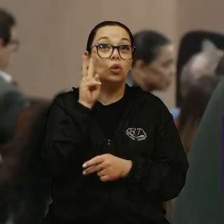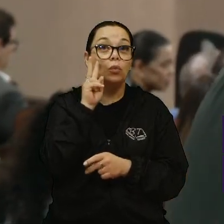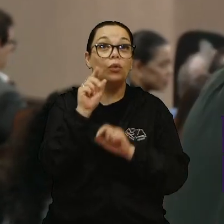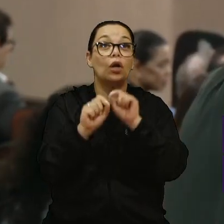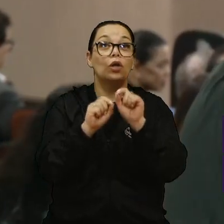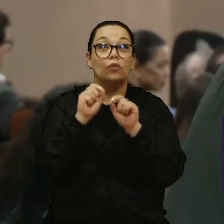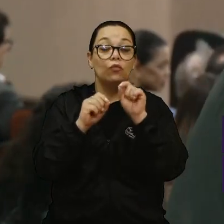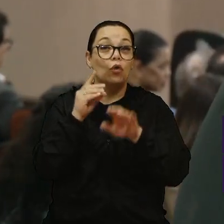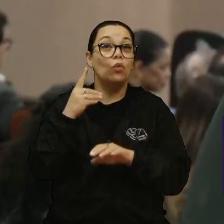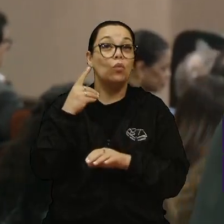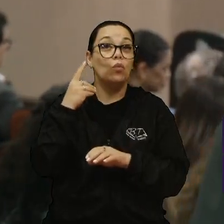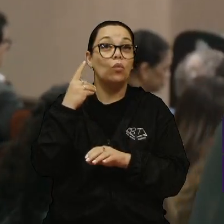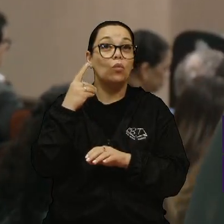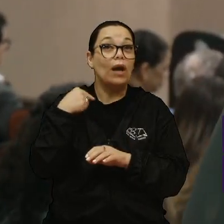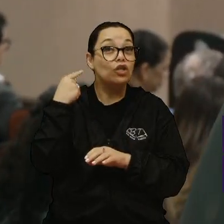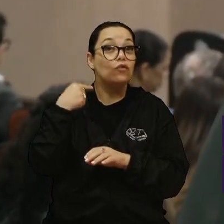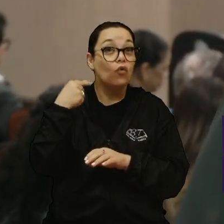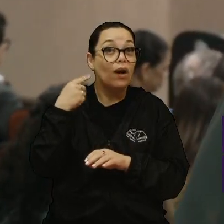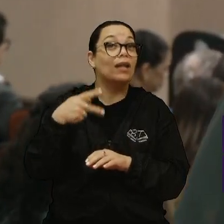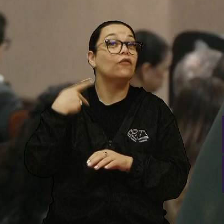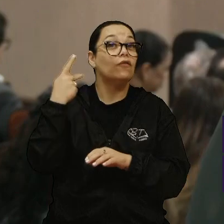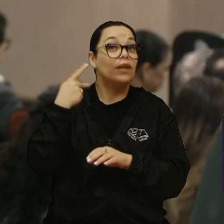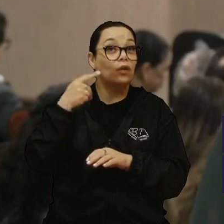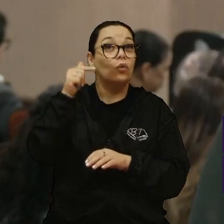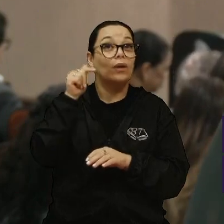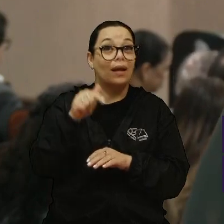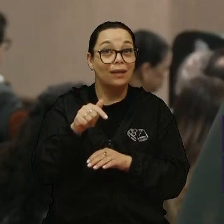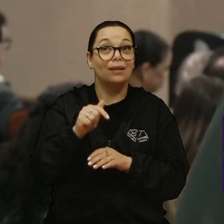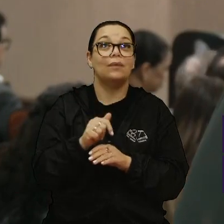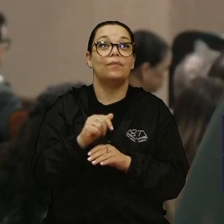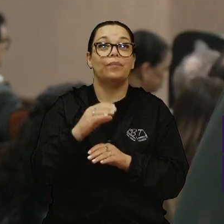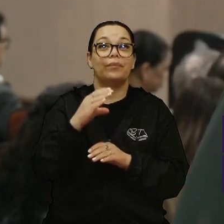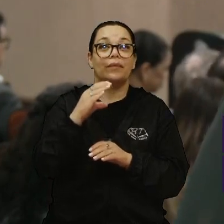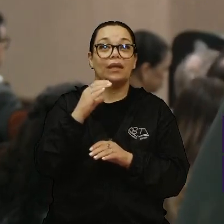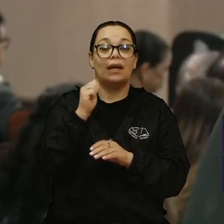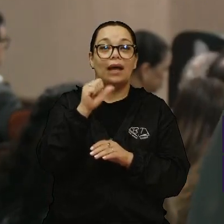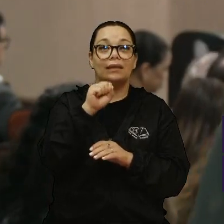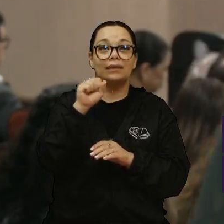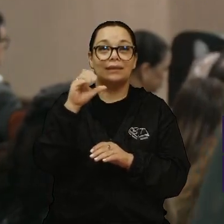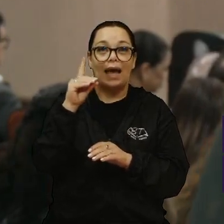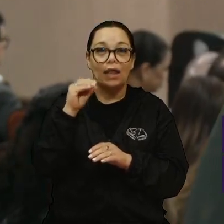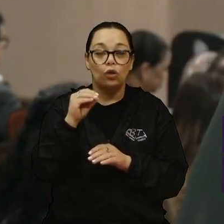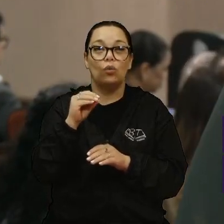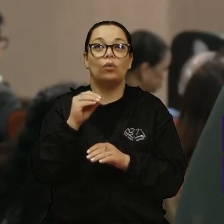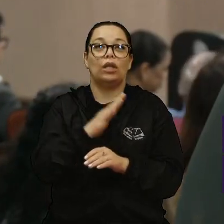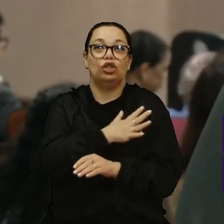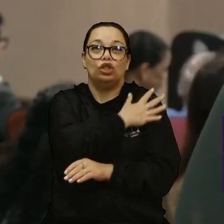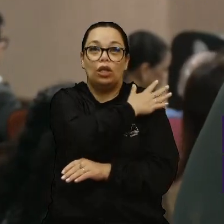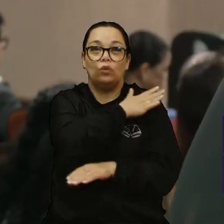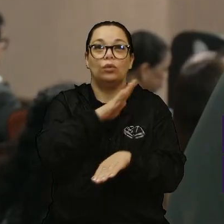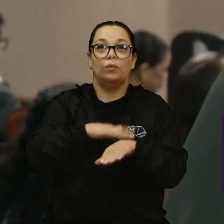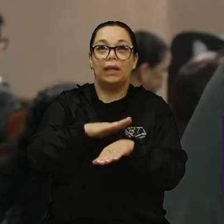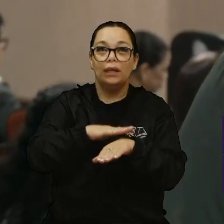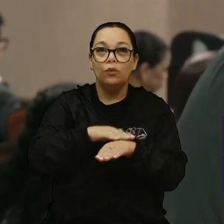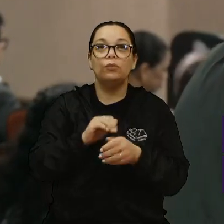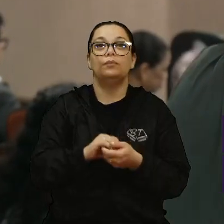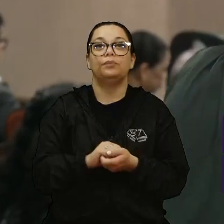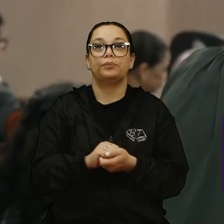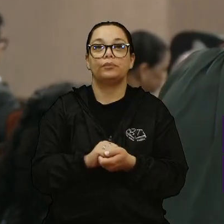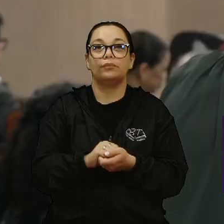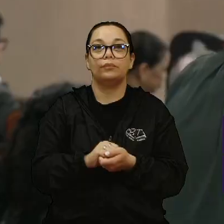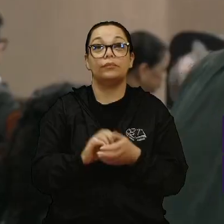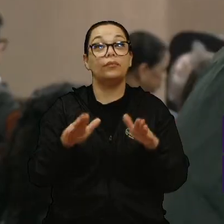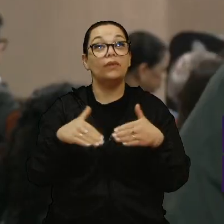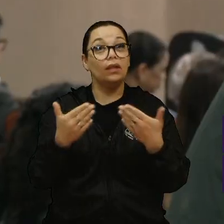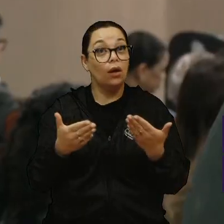um advogado, vereador dessa casa, cassado pela ditadura, na época da ditadura, então, e que